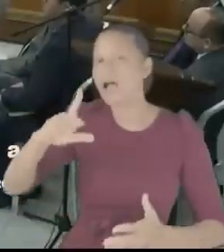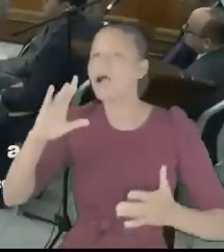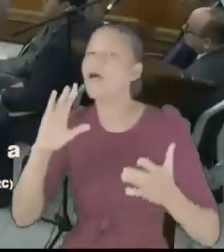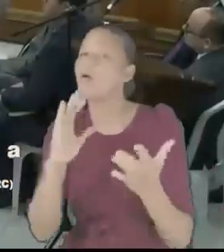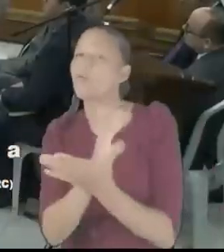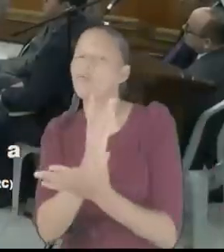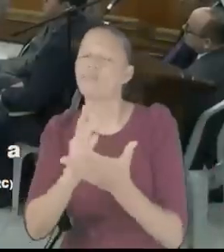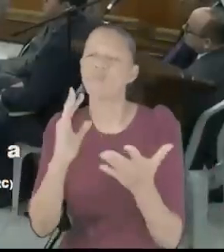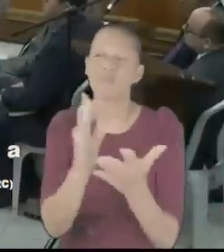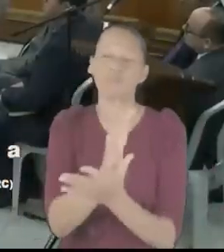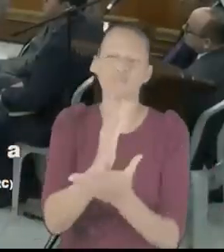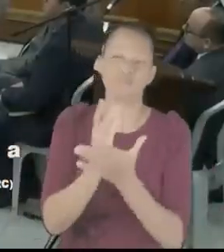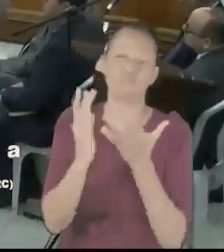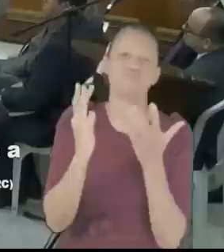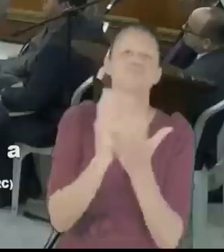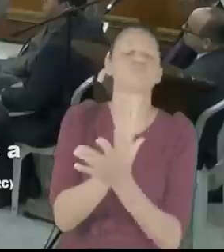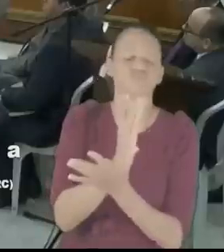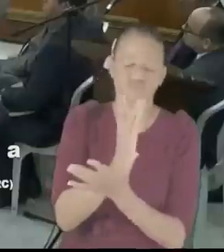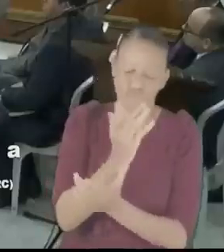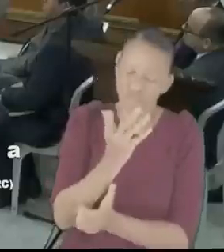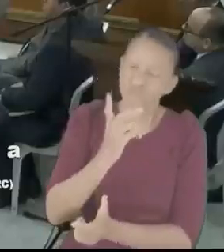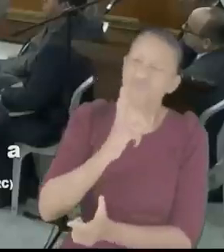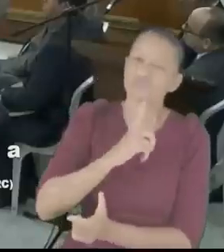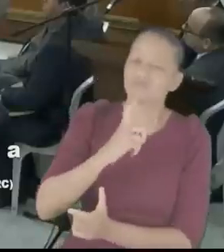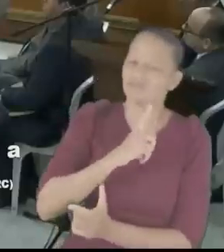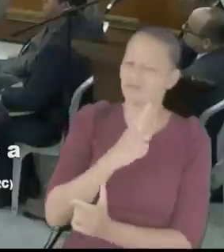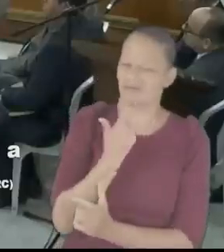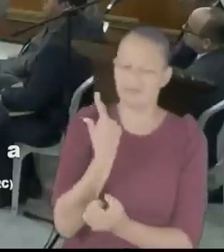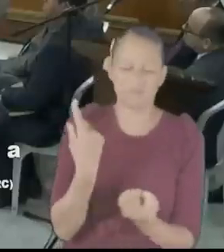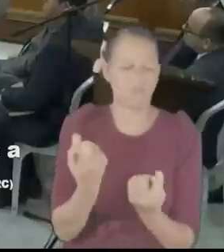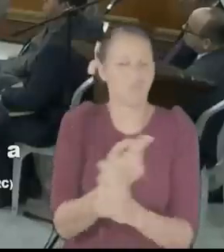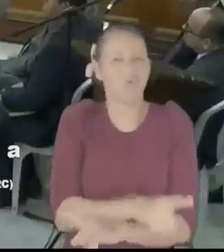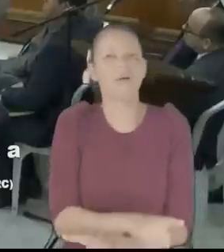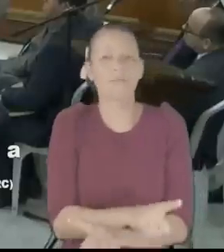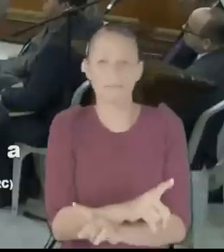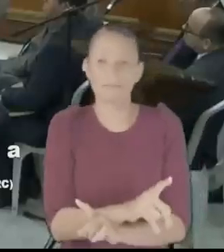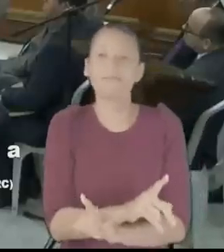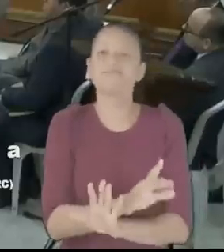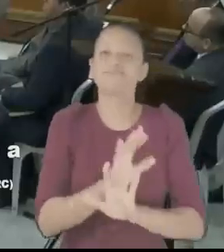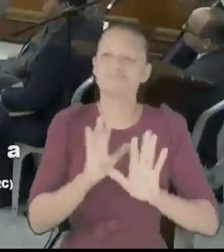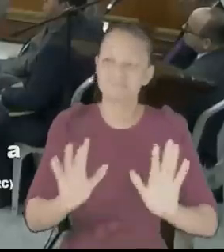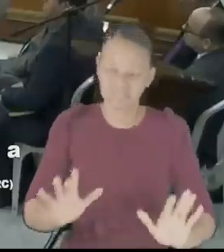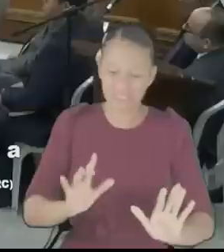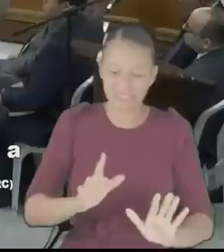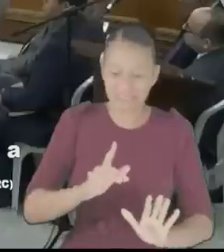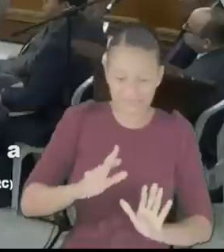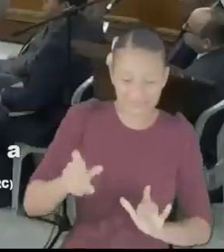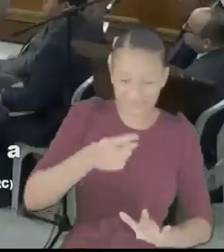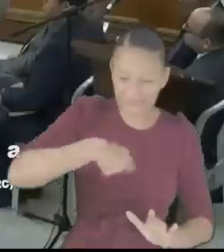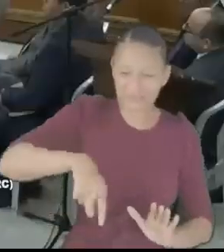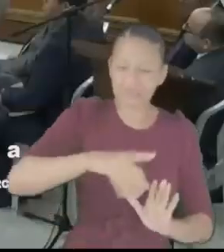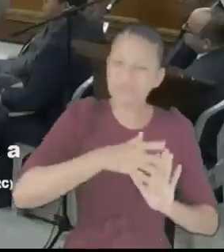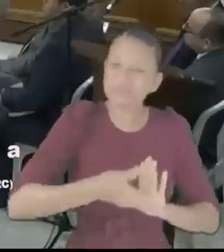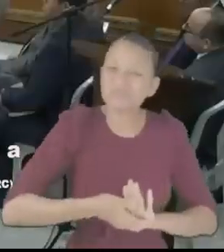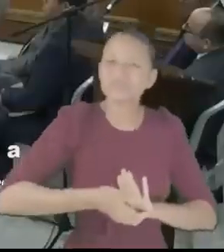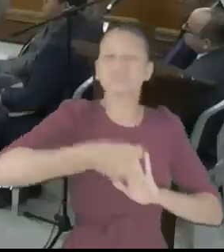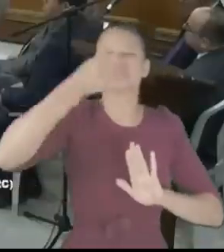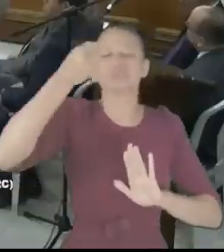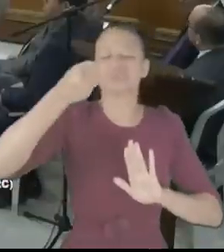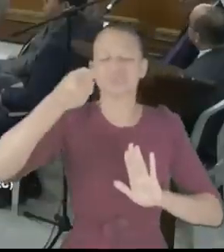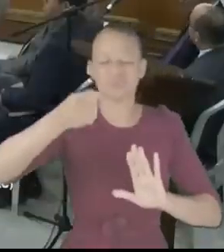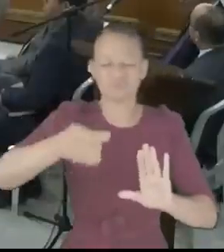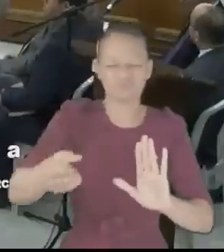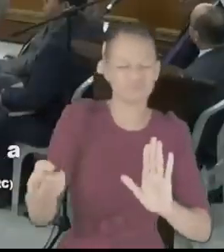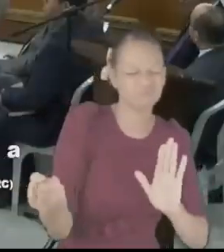alguma maneira nos era contrária, e atirou do meio de nós, cravando-a